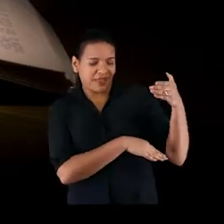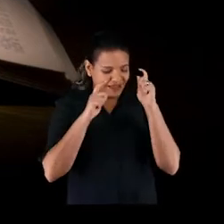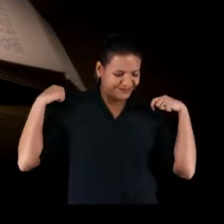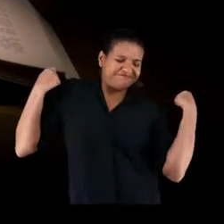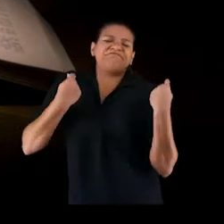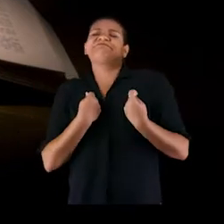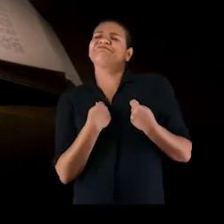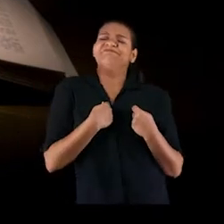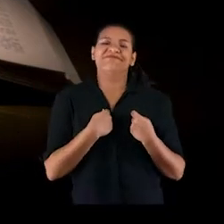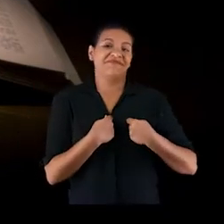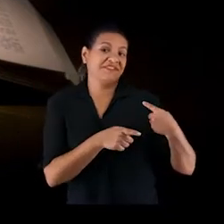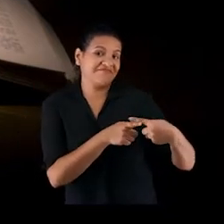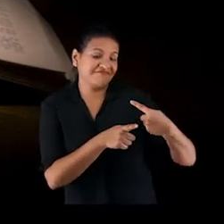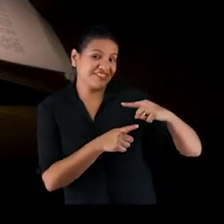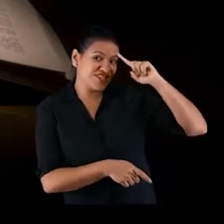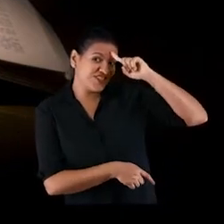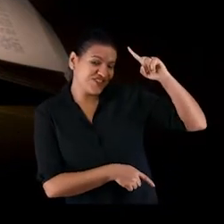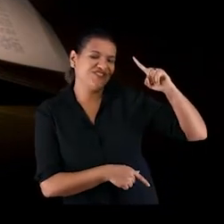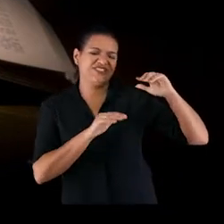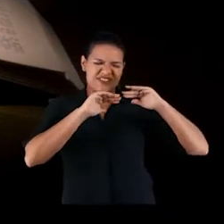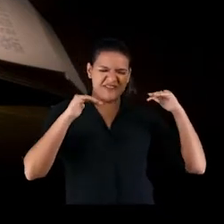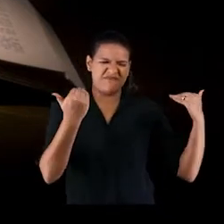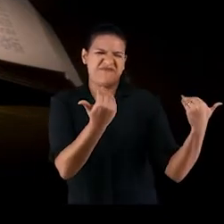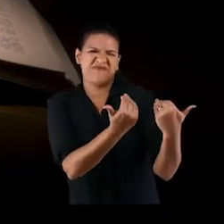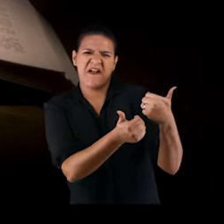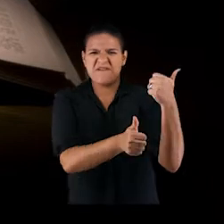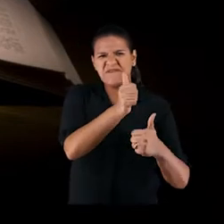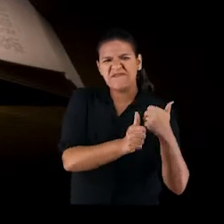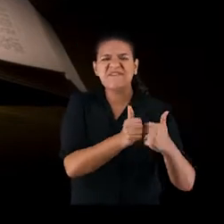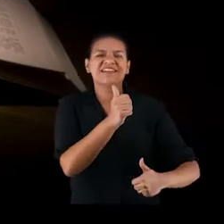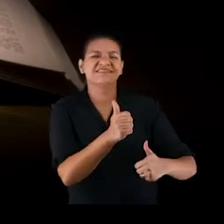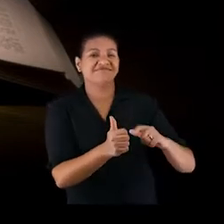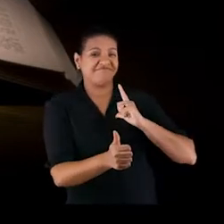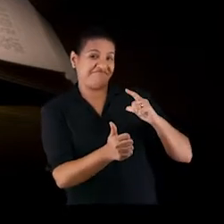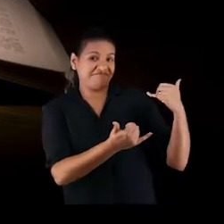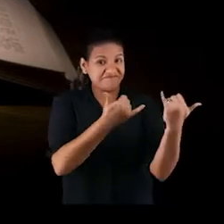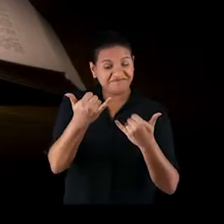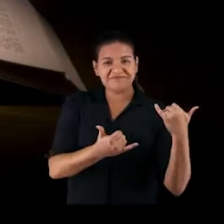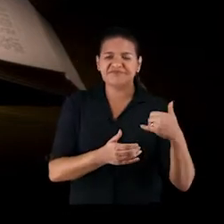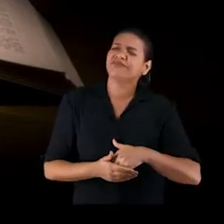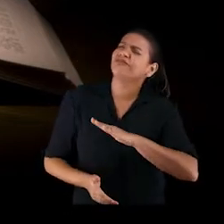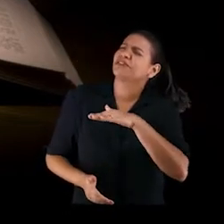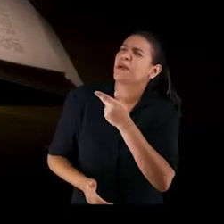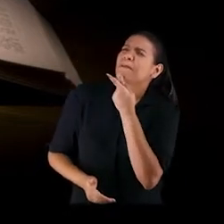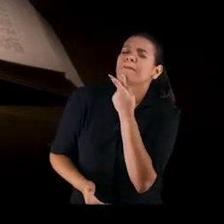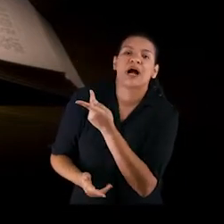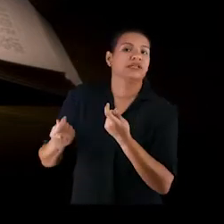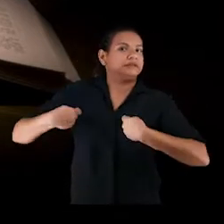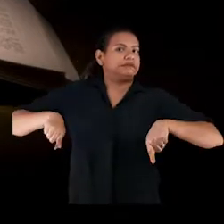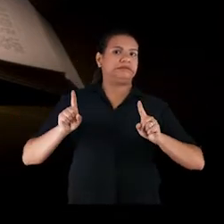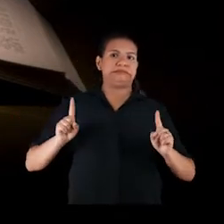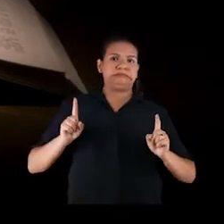nem precisava. Desde a mais tenra hora da manhã, quando o galo cantava no quintal da vizinha, e, de sua